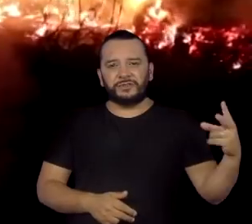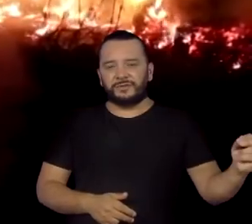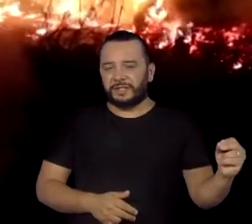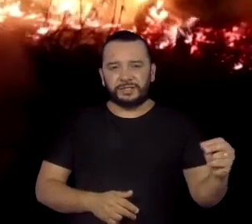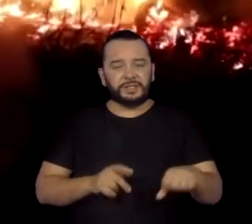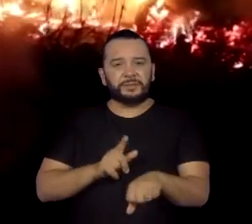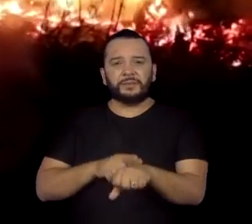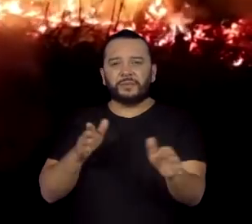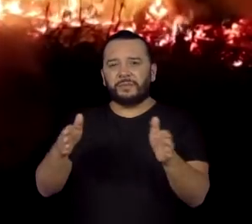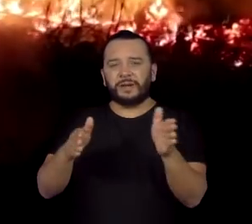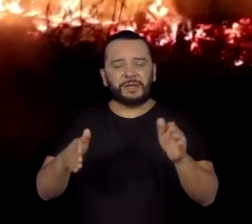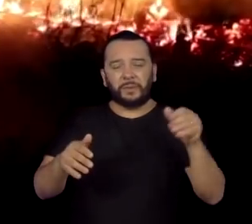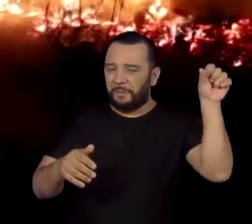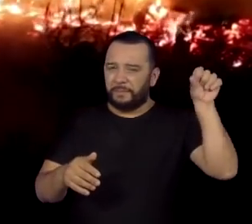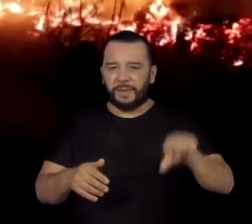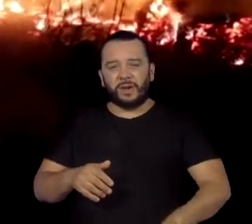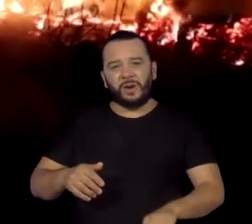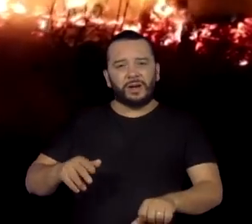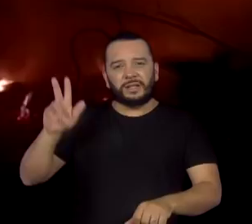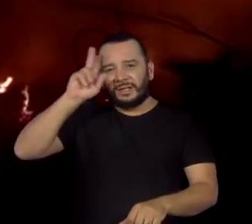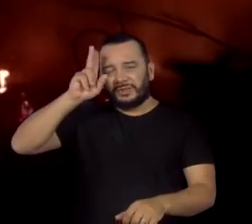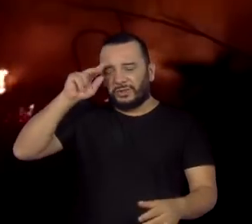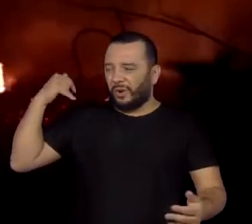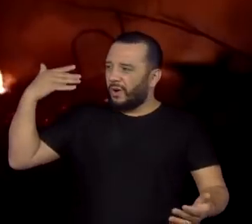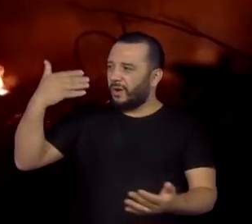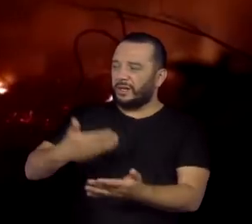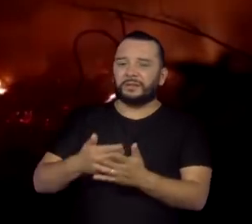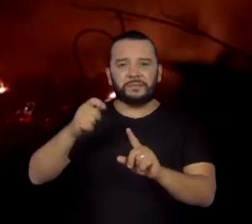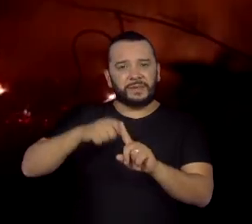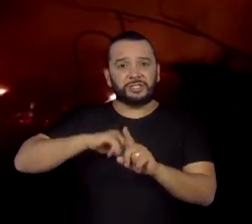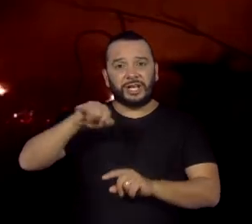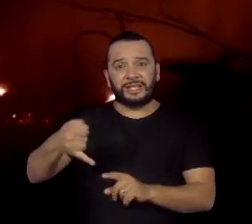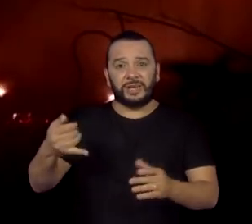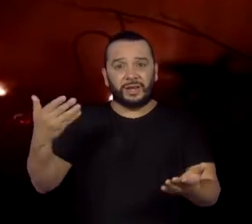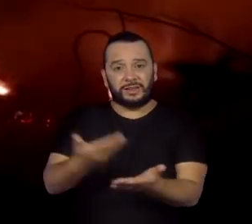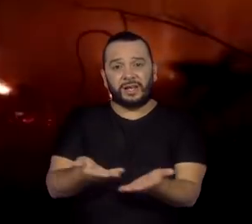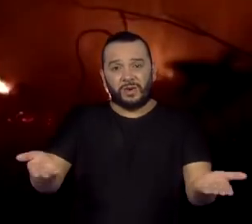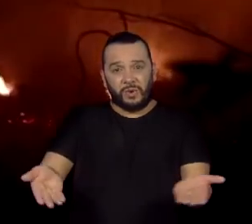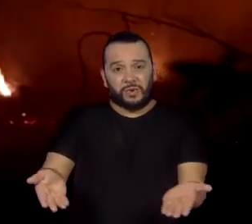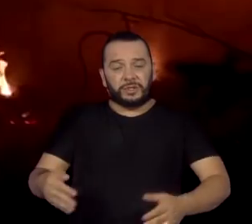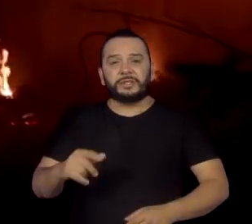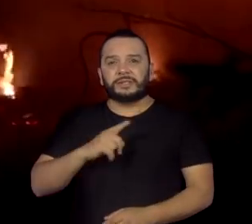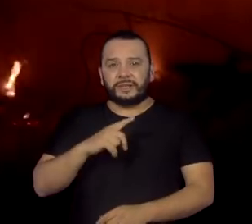da história. Desde o começo do ano, o bioma perdeu